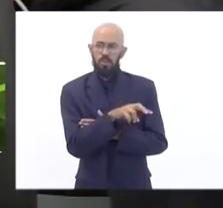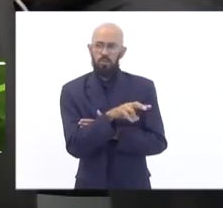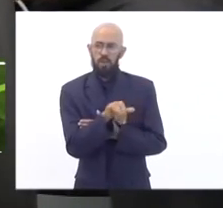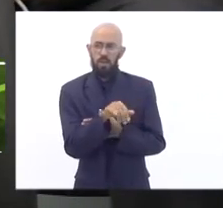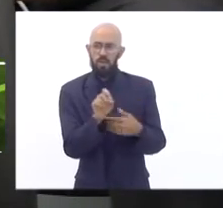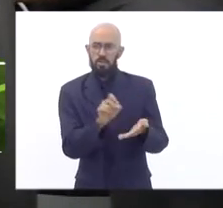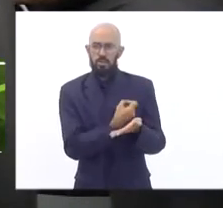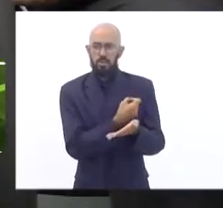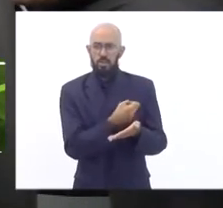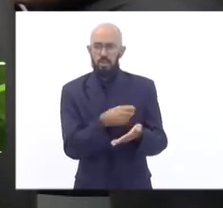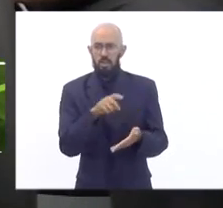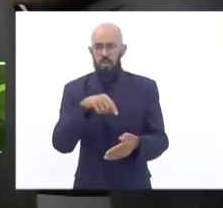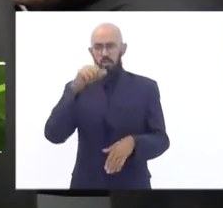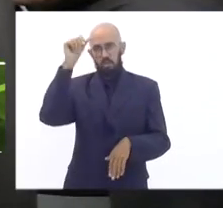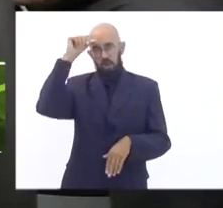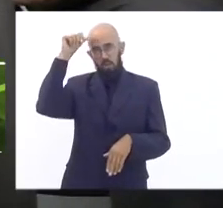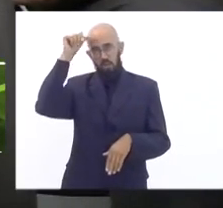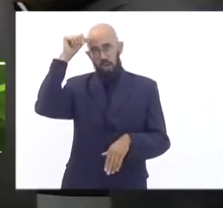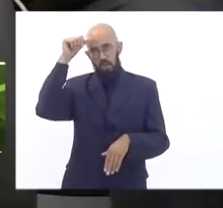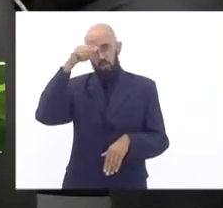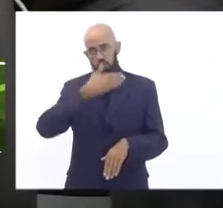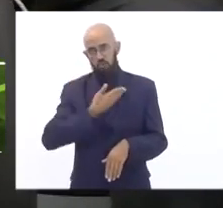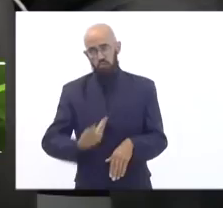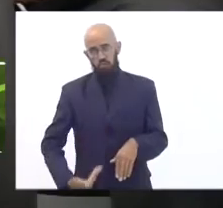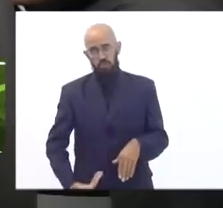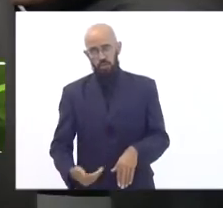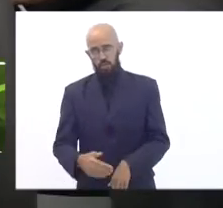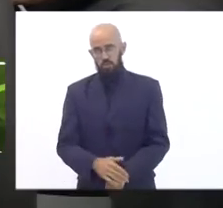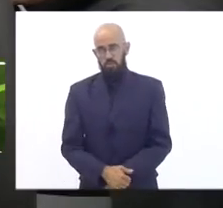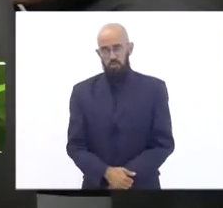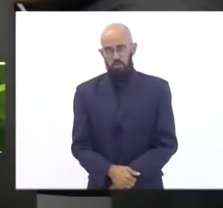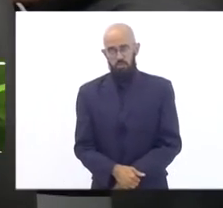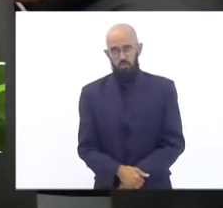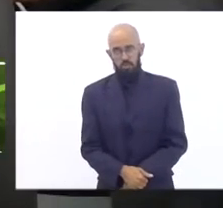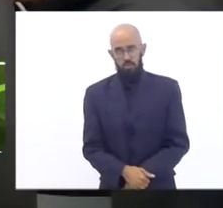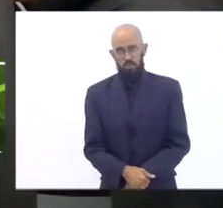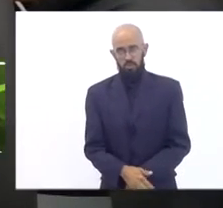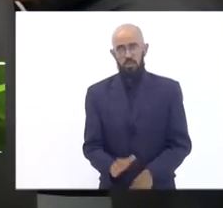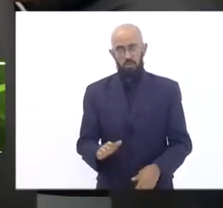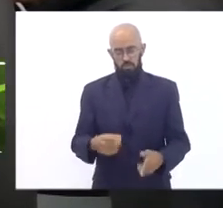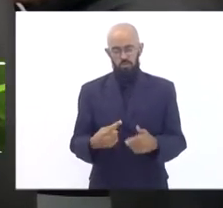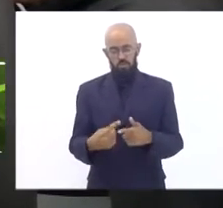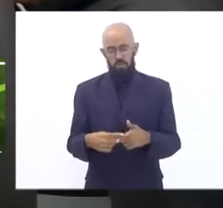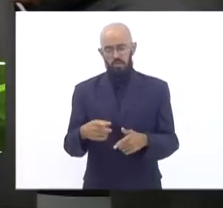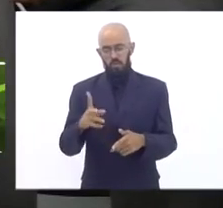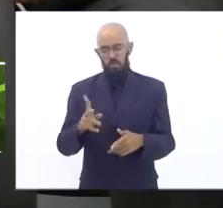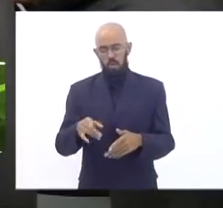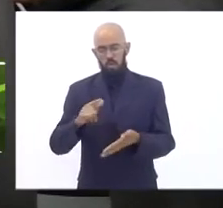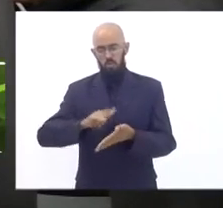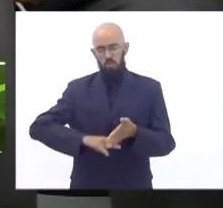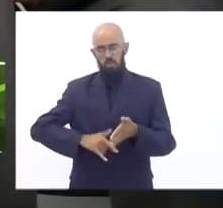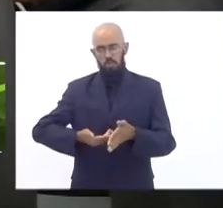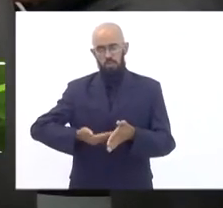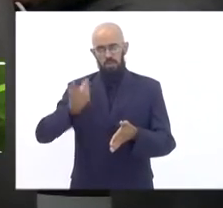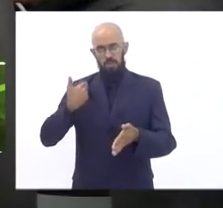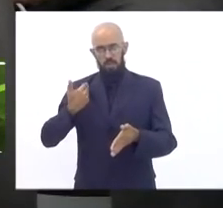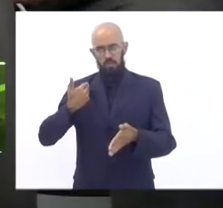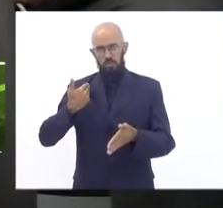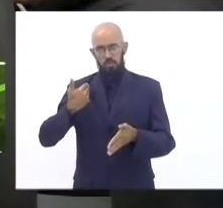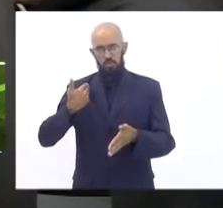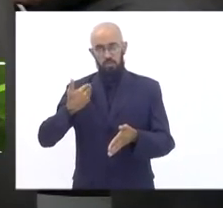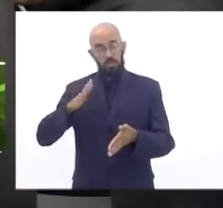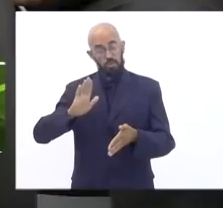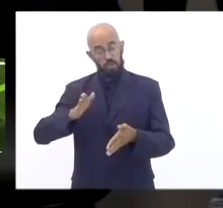estado. Assim como foi o último termo aditivo. Que já houve termos aditivos assinados pelo secretário. É,